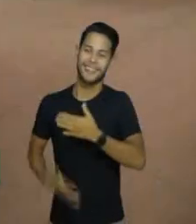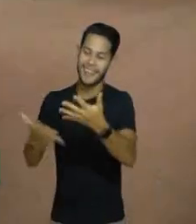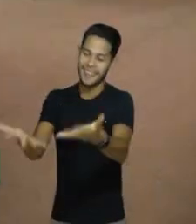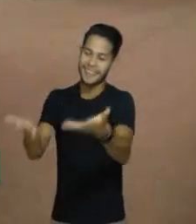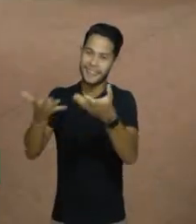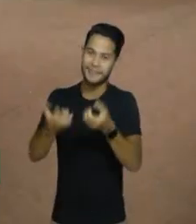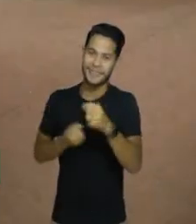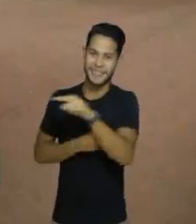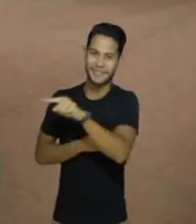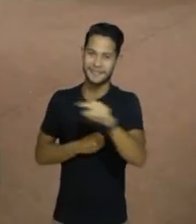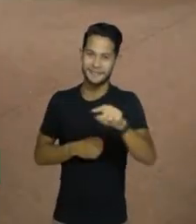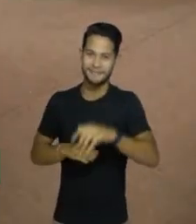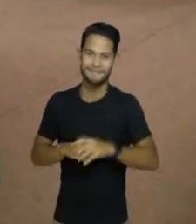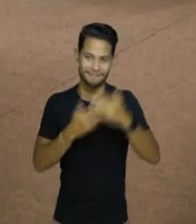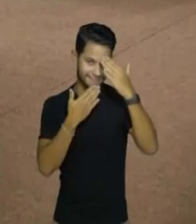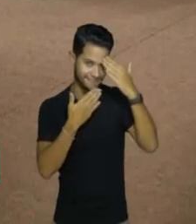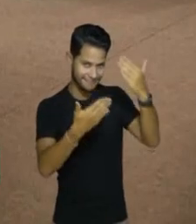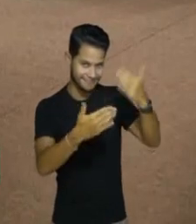Obrigado, Paulinho.